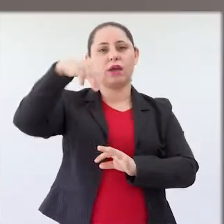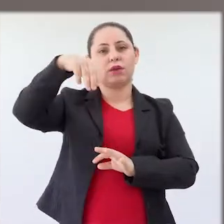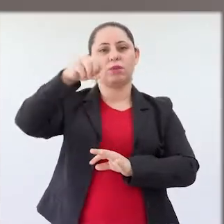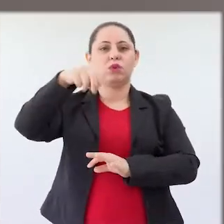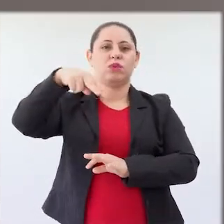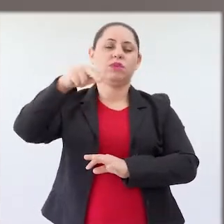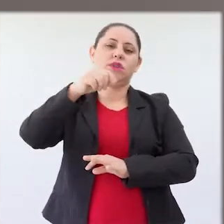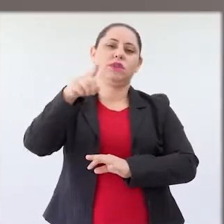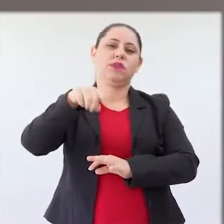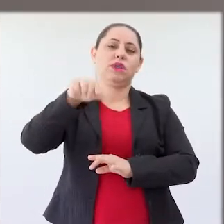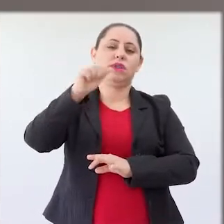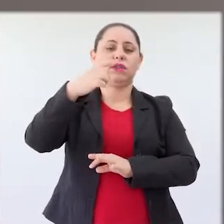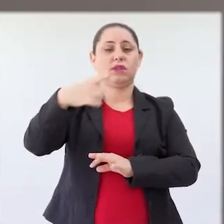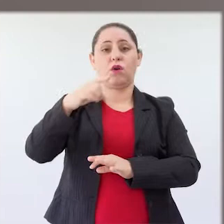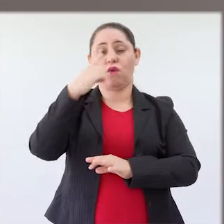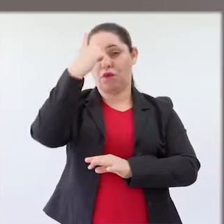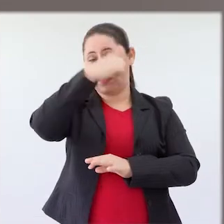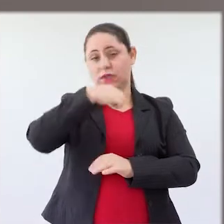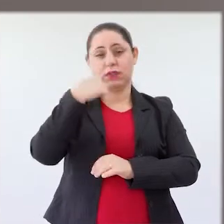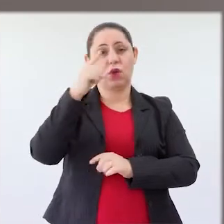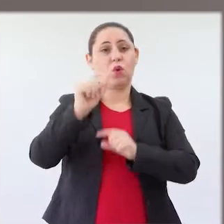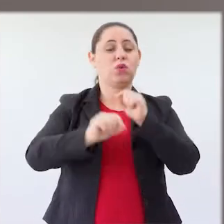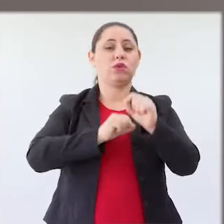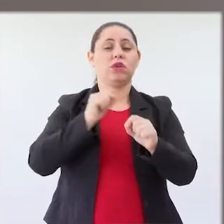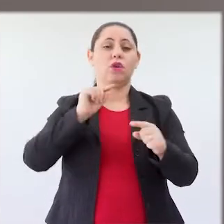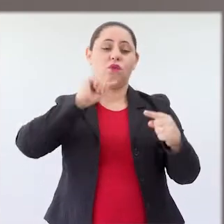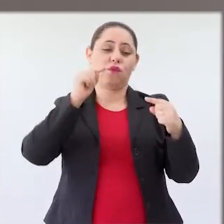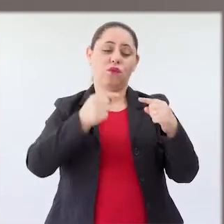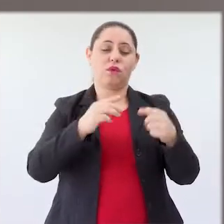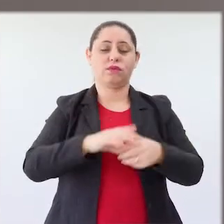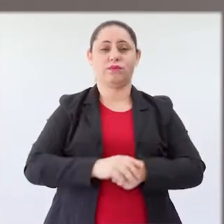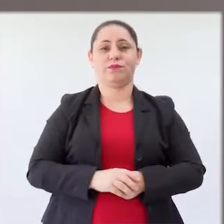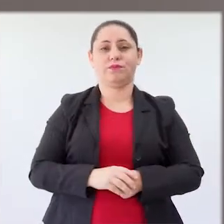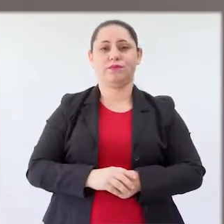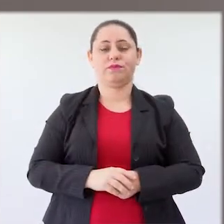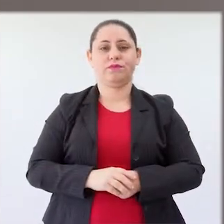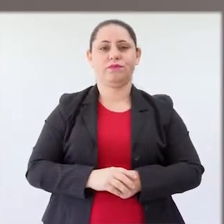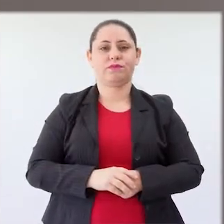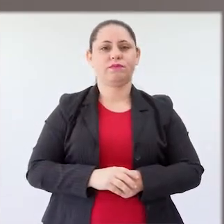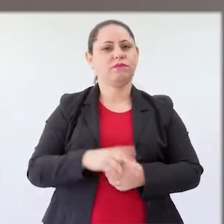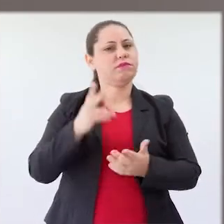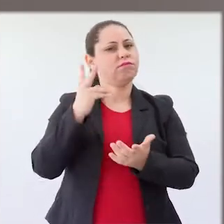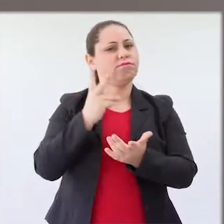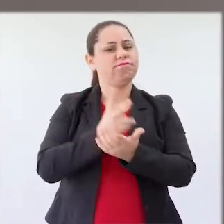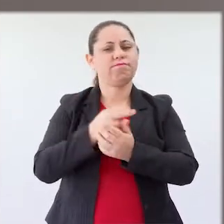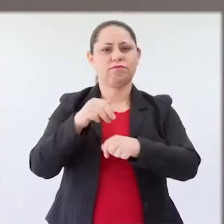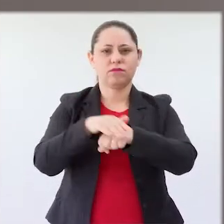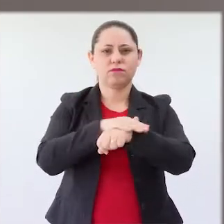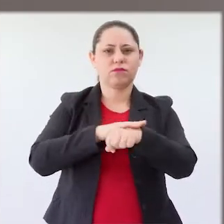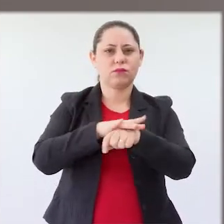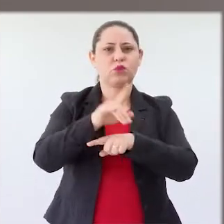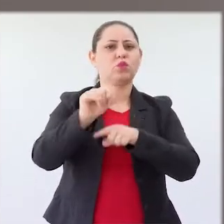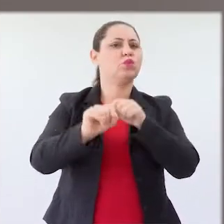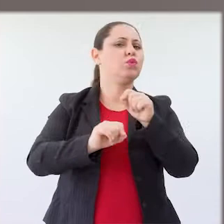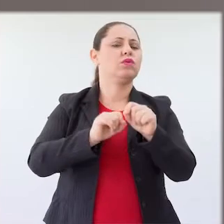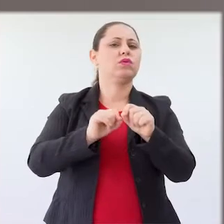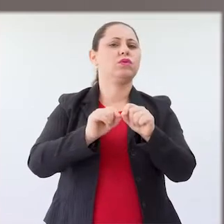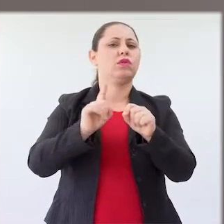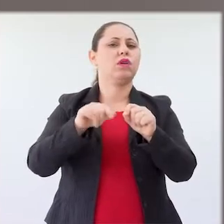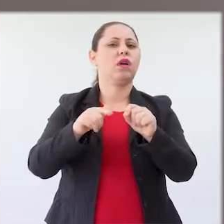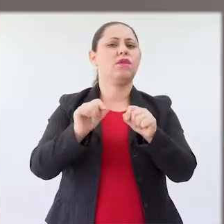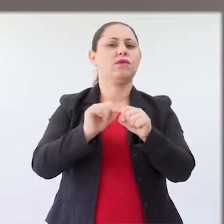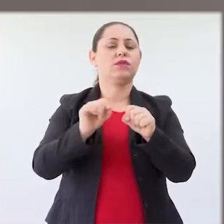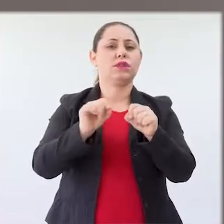principalmente, né, que é o meu foco no meu consultório. Eu sempre converso com eles na questão de a gente estar fazendo